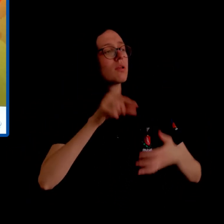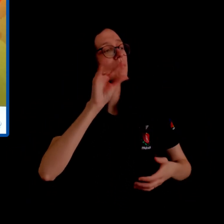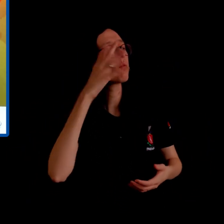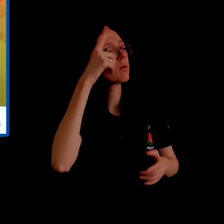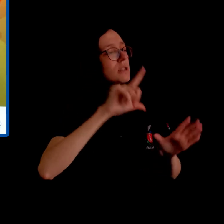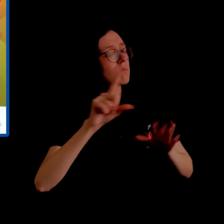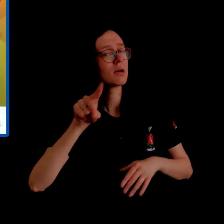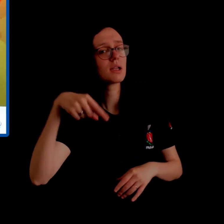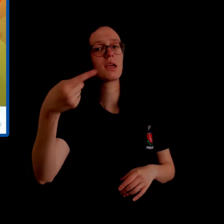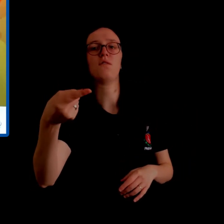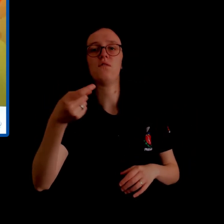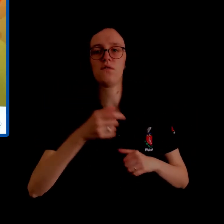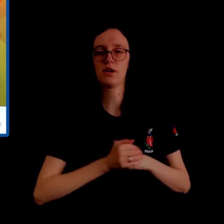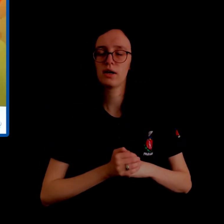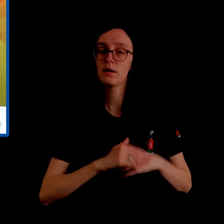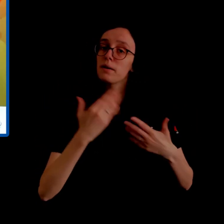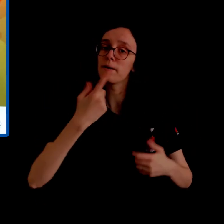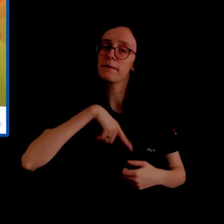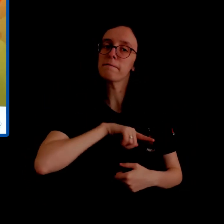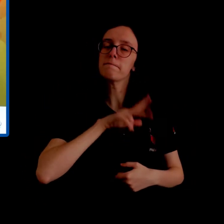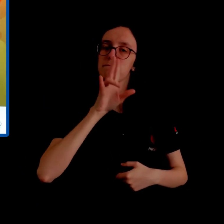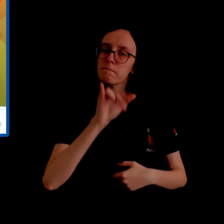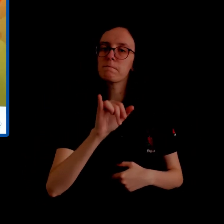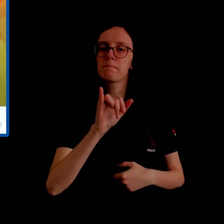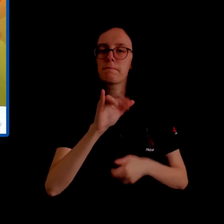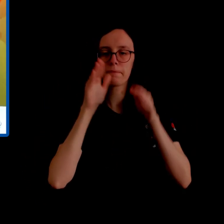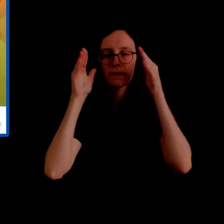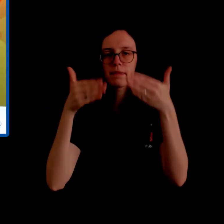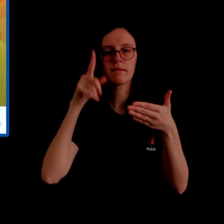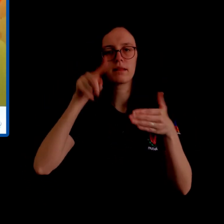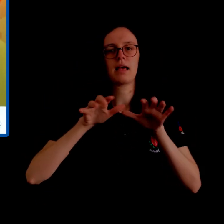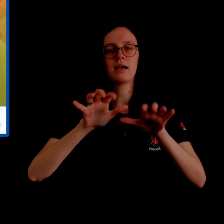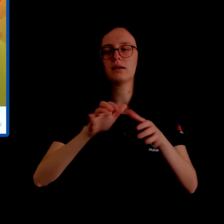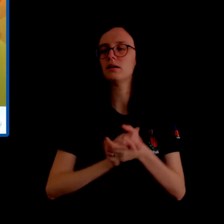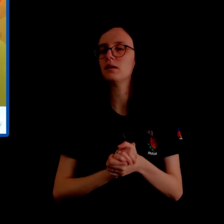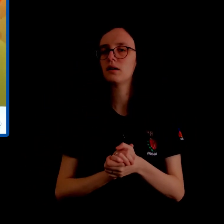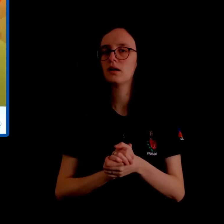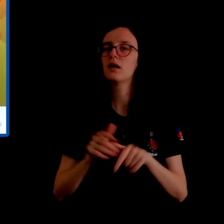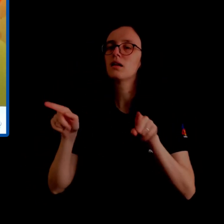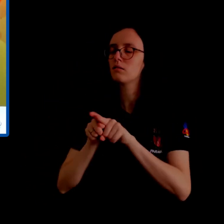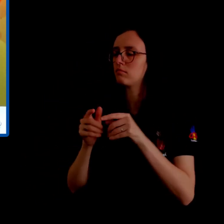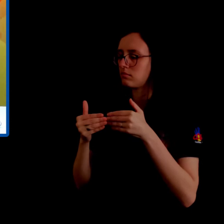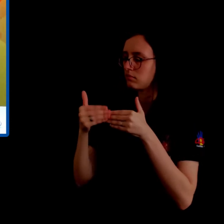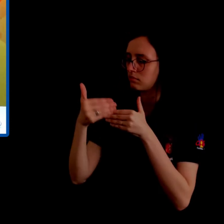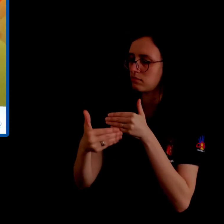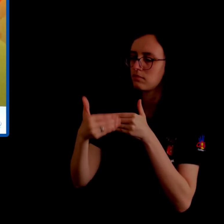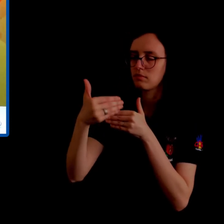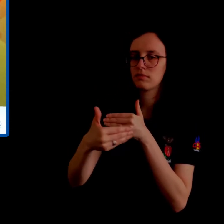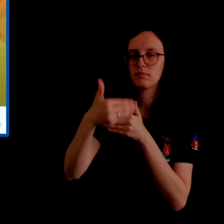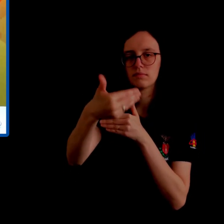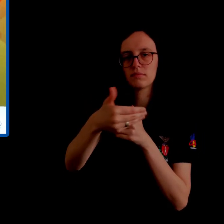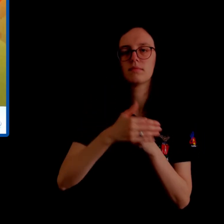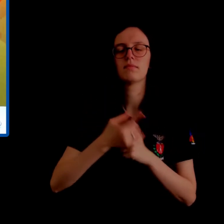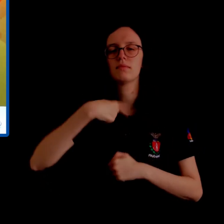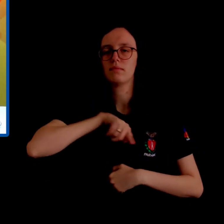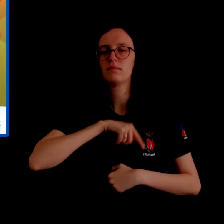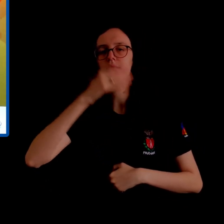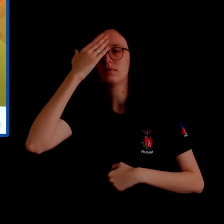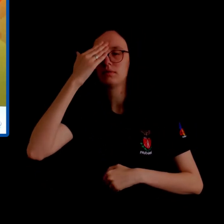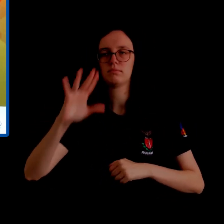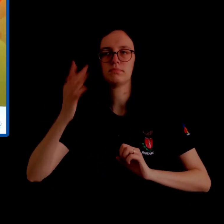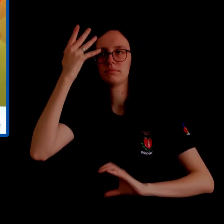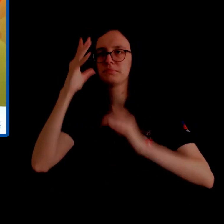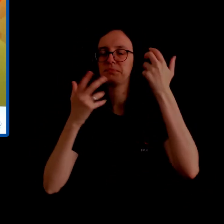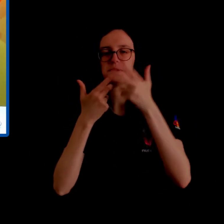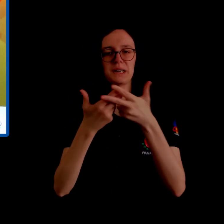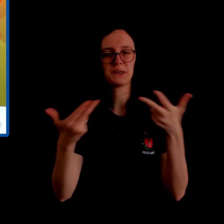vem. E aí a gente vai atuar nesse sentido. E paulatinamente. Isso. Né? A gente sabe que as coisas estão